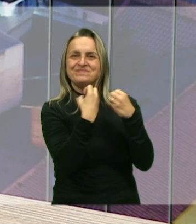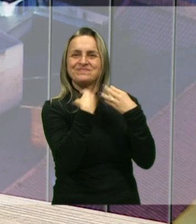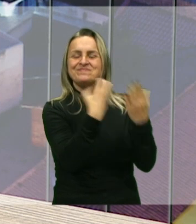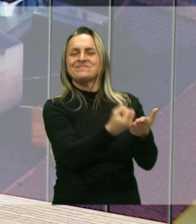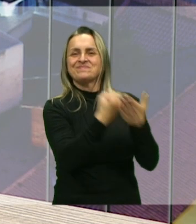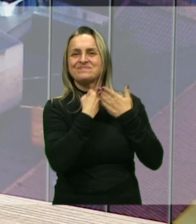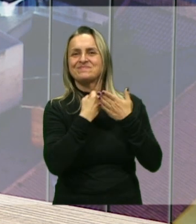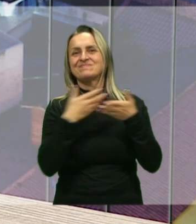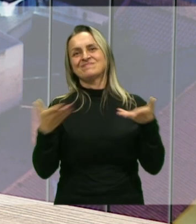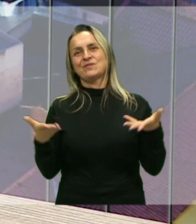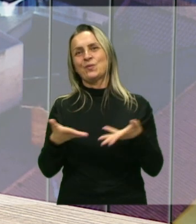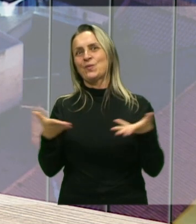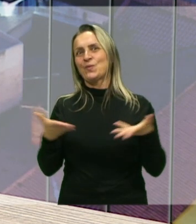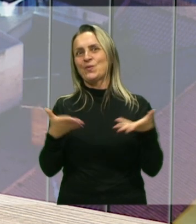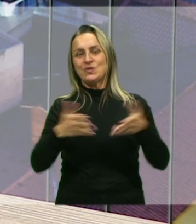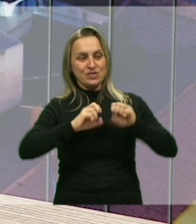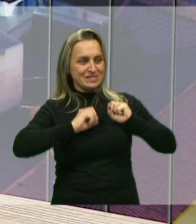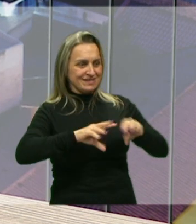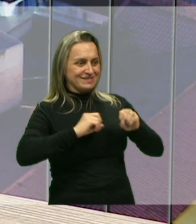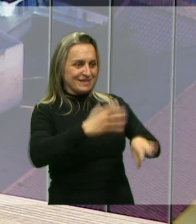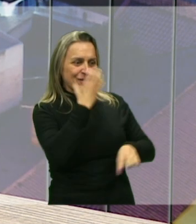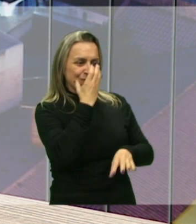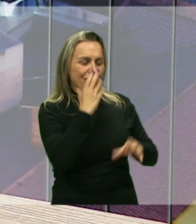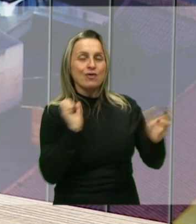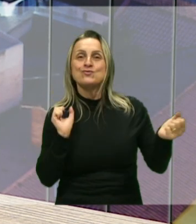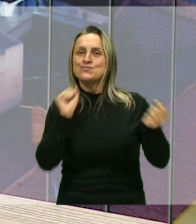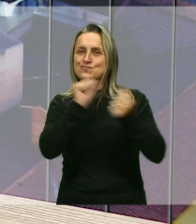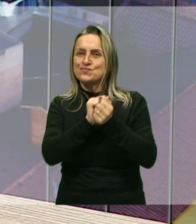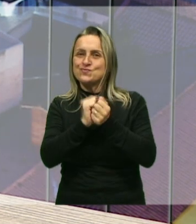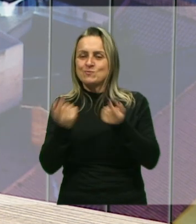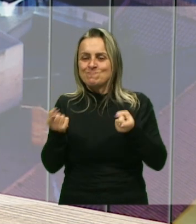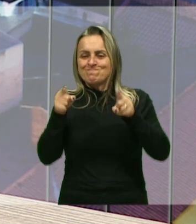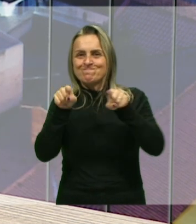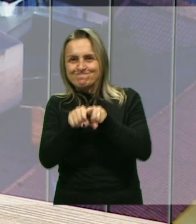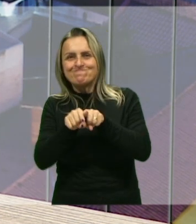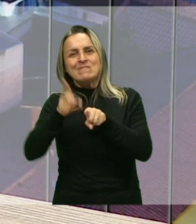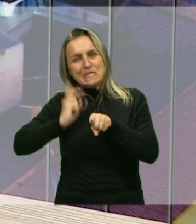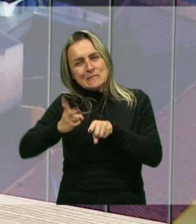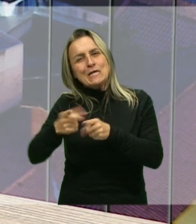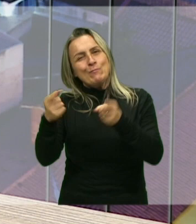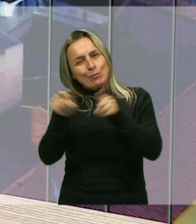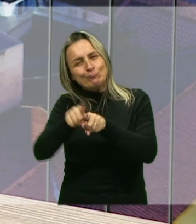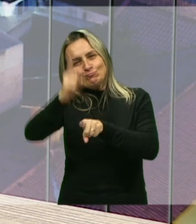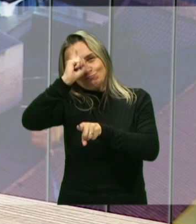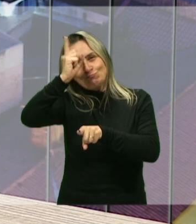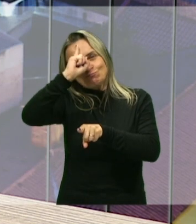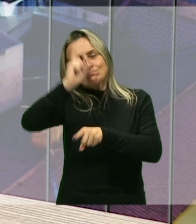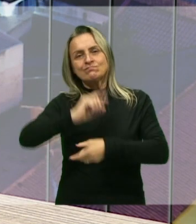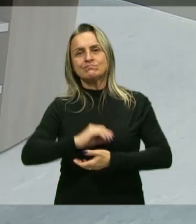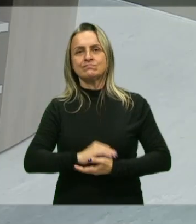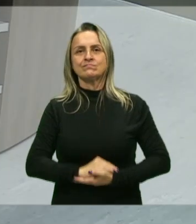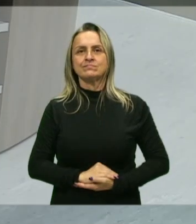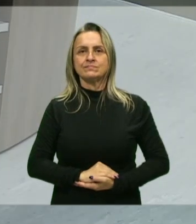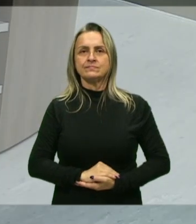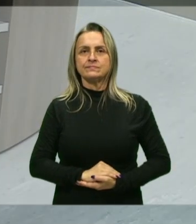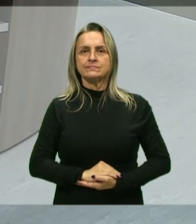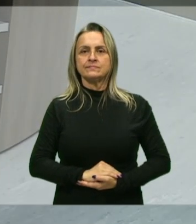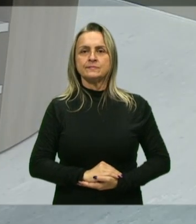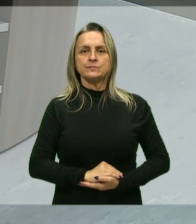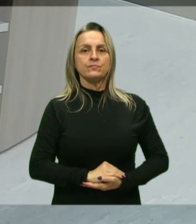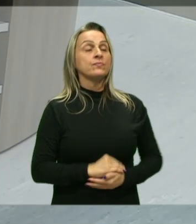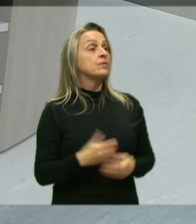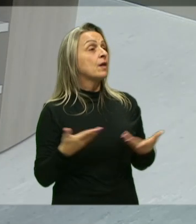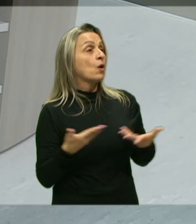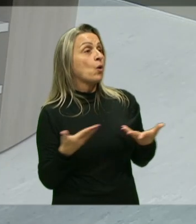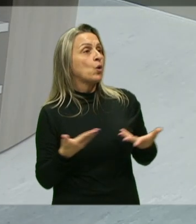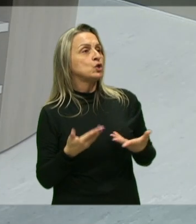hoje a gente passa para o cão para a gente andar junto, né? Para a gente estar sempre na parceria no dia a dia. E aí, o deficiente